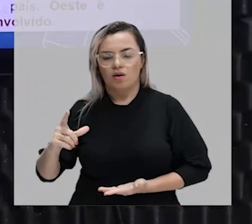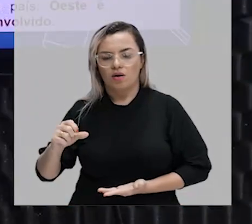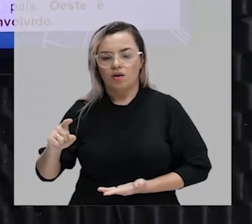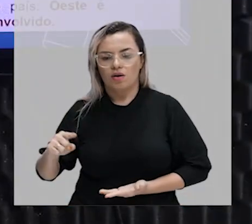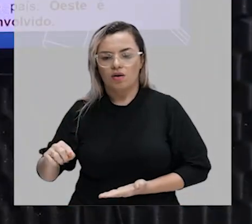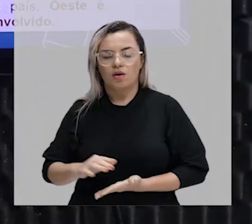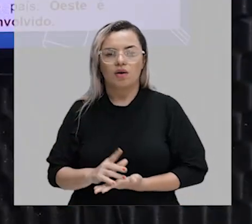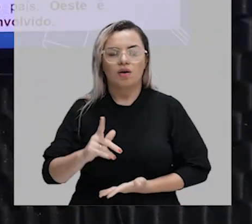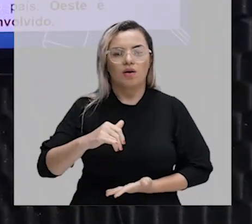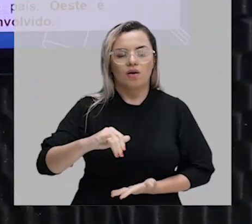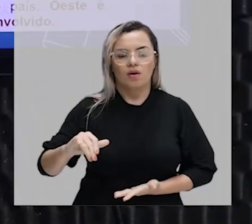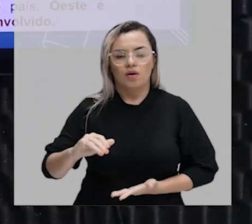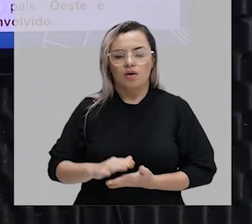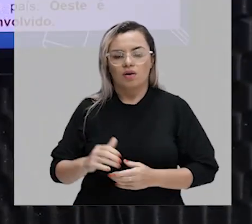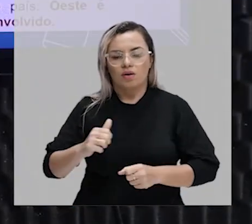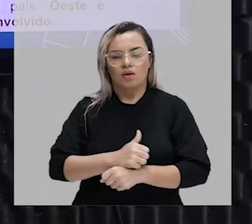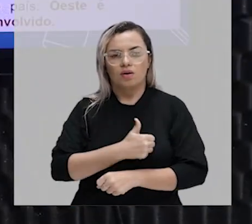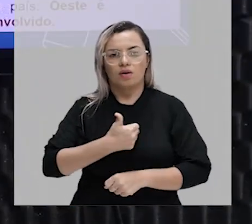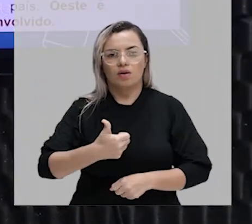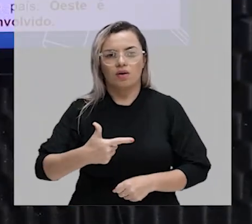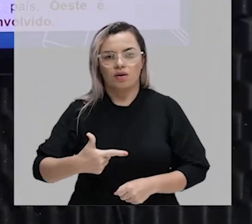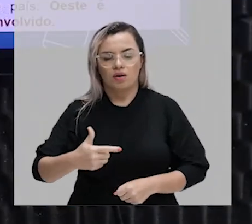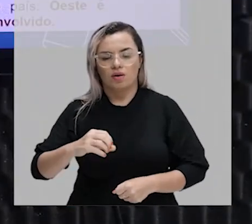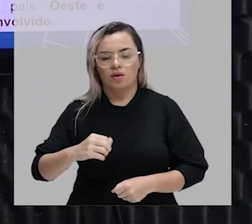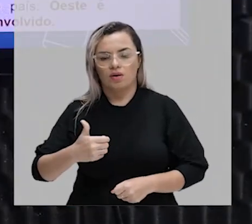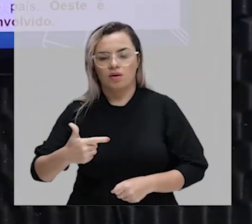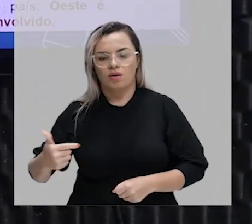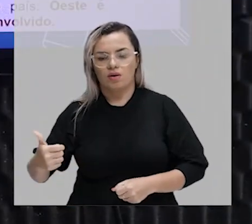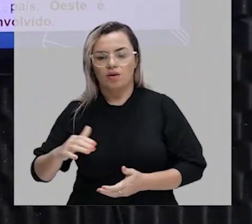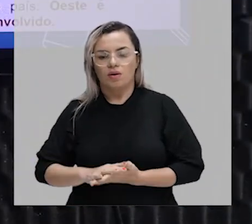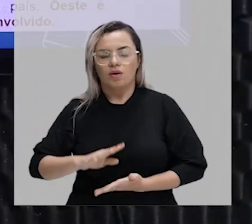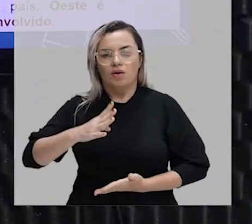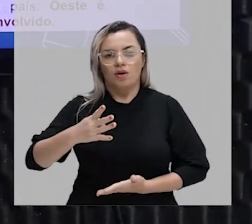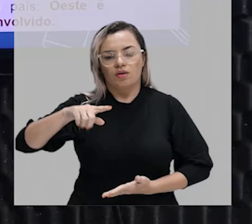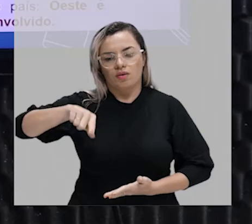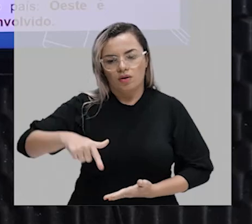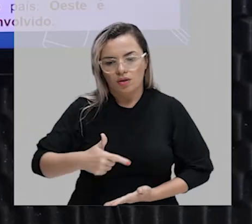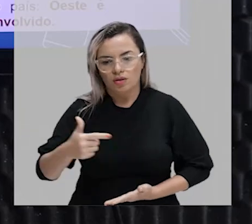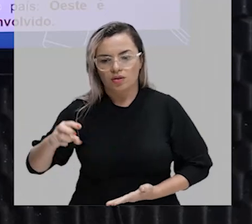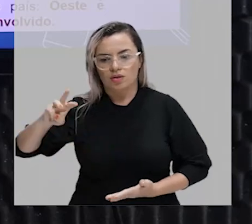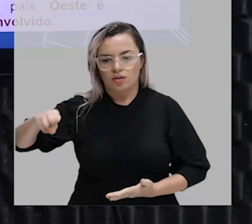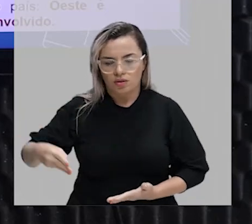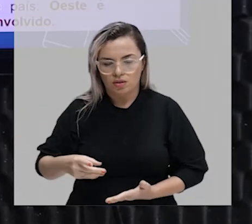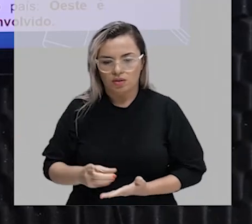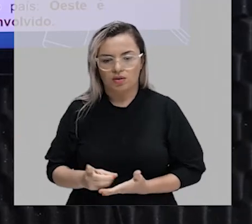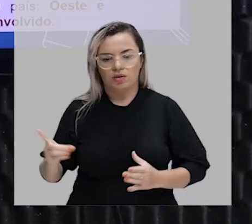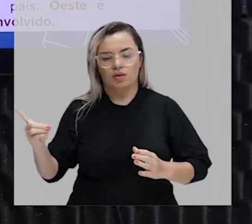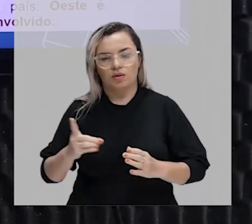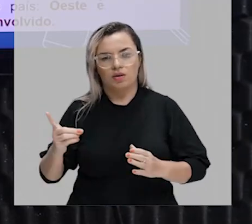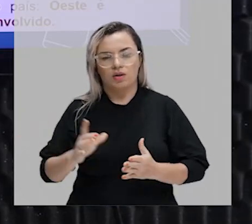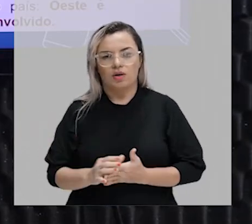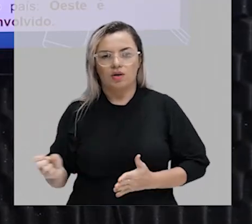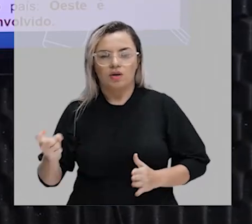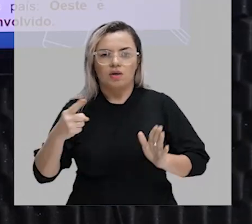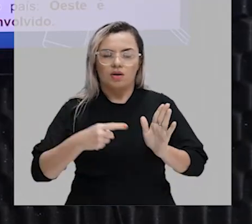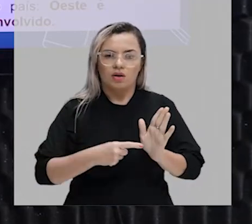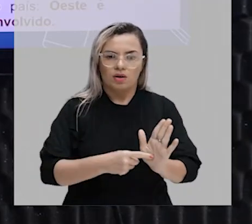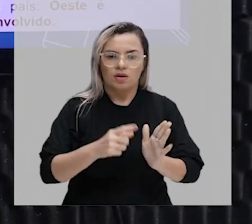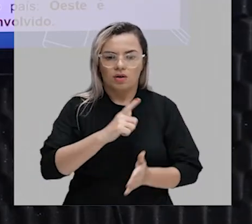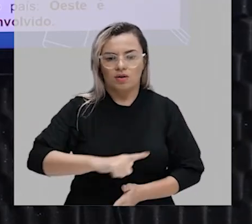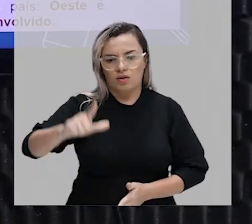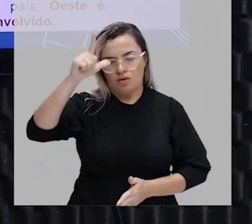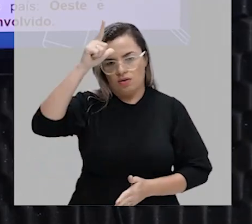torno de 4,2 trilhões de dólares, tá certo? Uma questão muito importante que tu precisa estar atento nas tuas provas é que a Alemanha ela vai